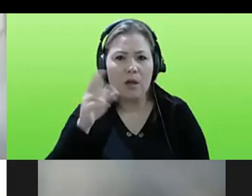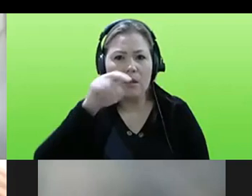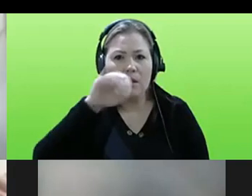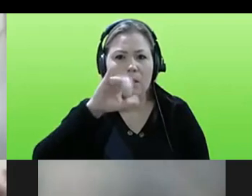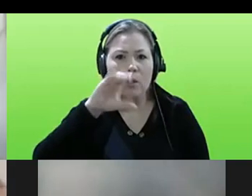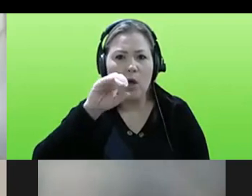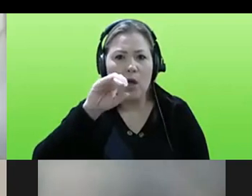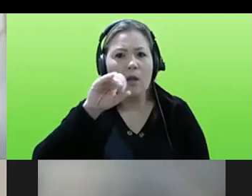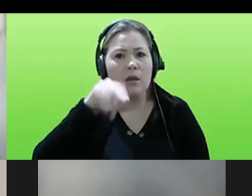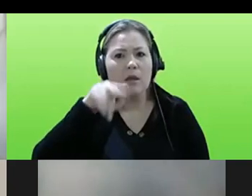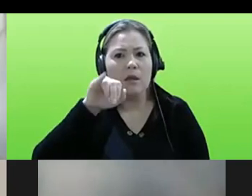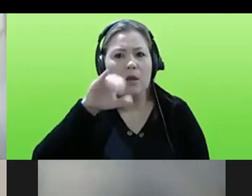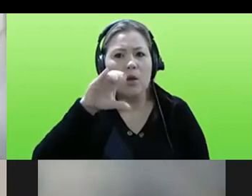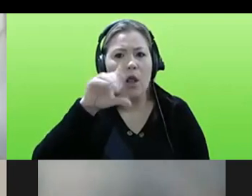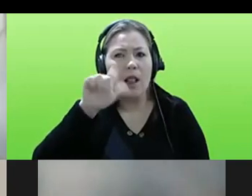Nicolas.